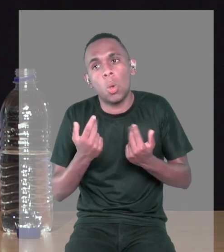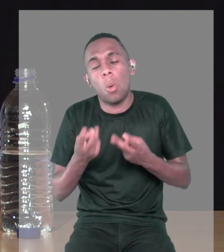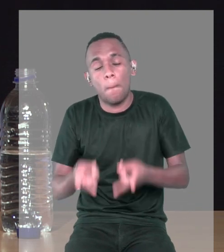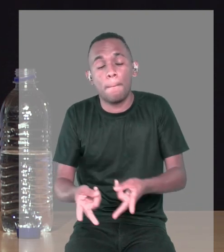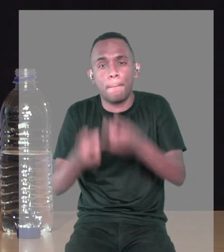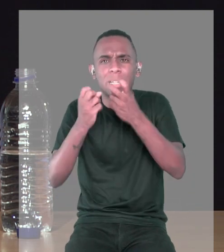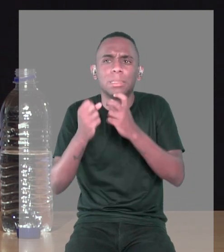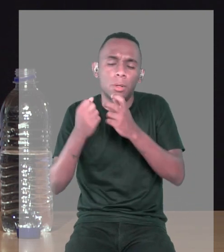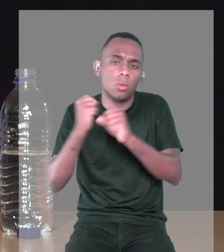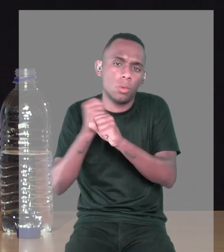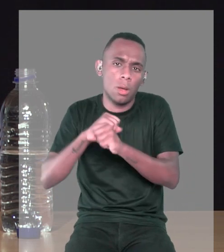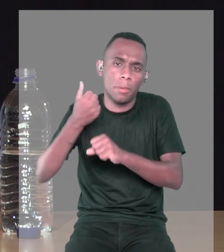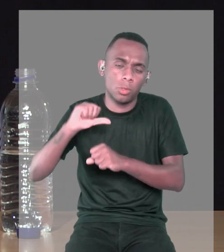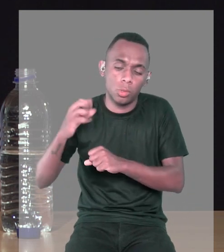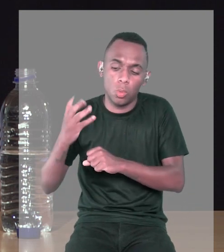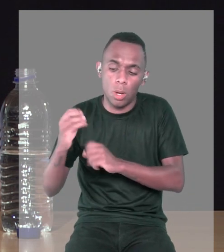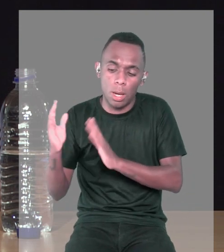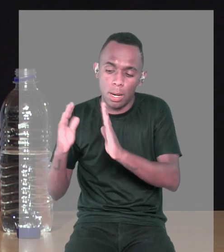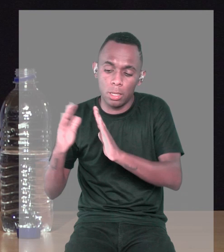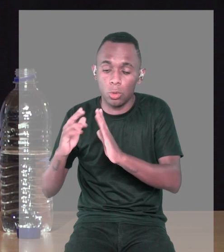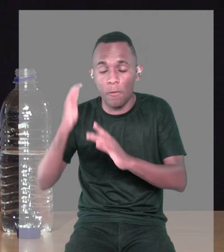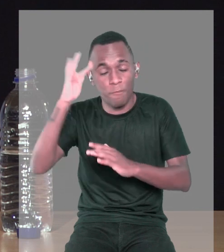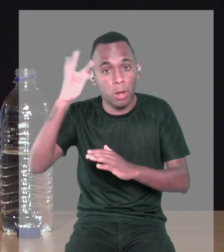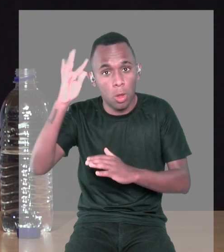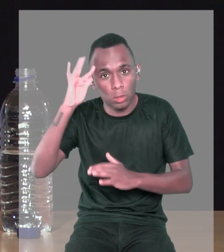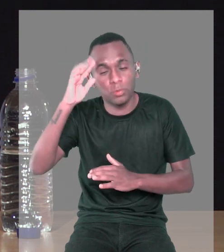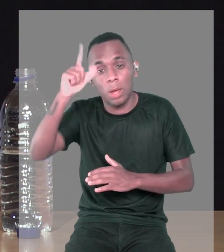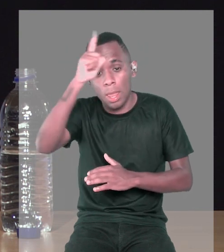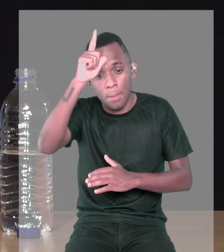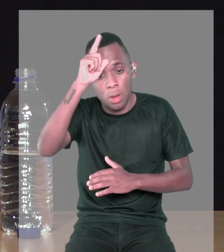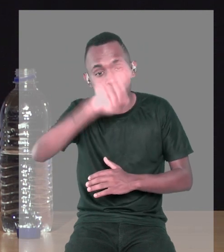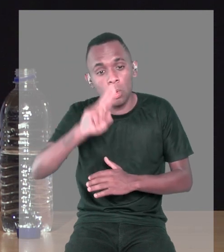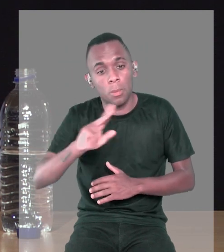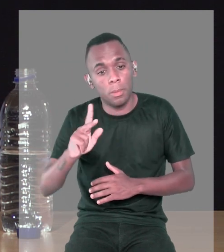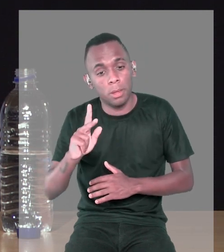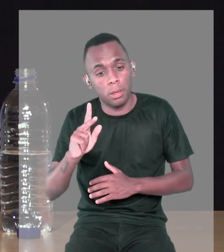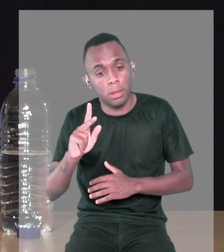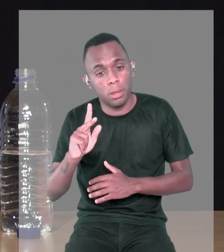como pioneiramente percebera na década de 40 o filósofo alemão Martin Heidegger.